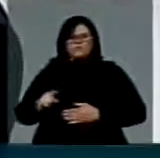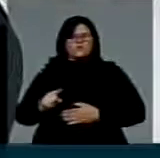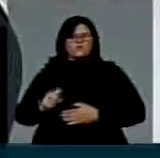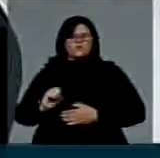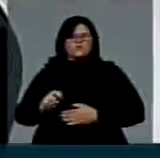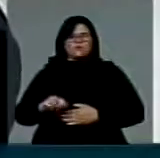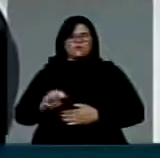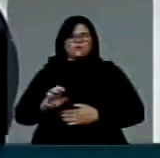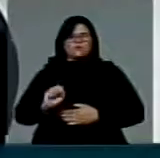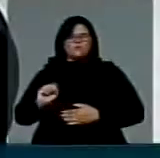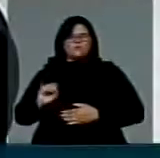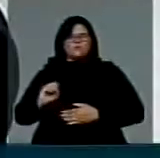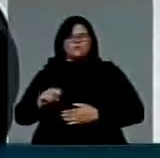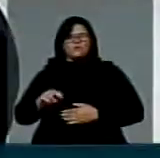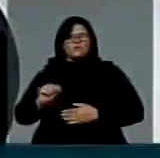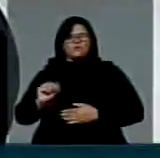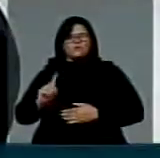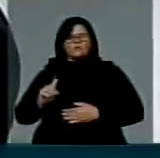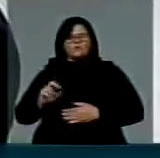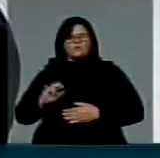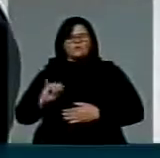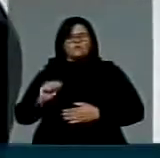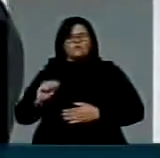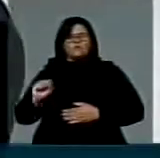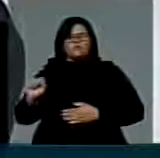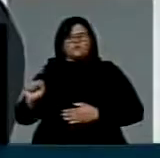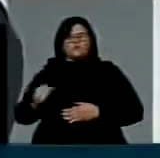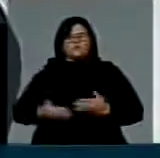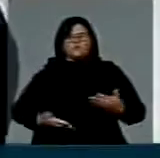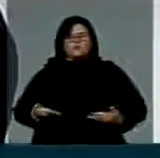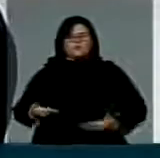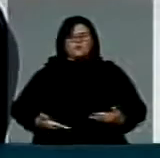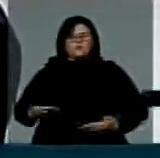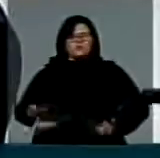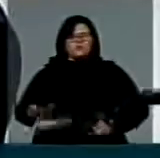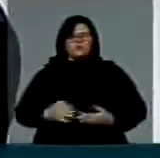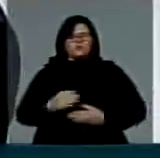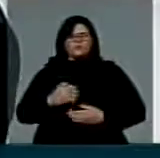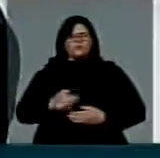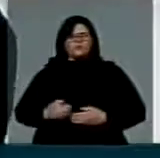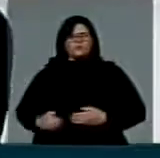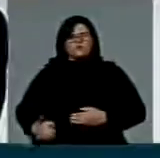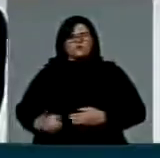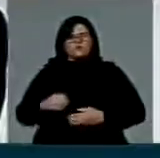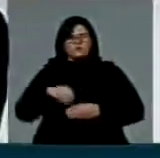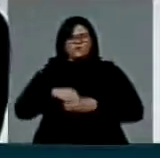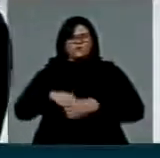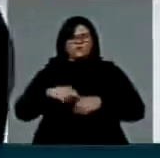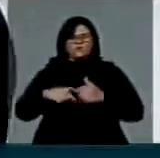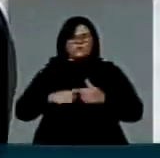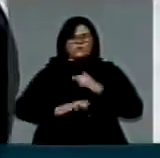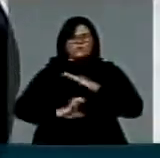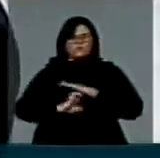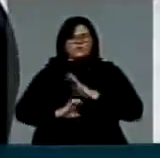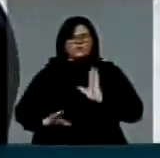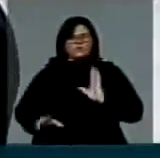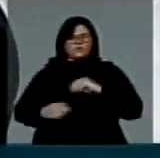concessionárias e permissionárias de serviço público de incluírem cadastro negativo de